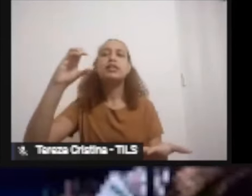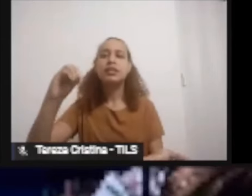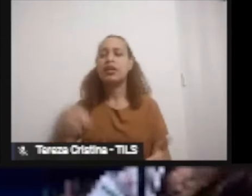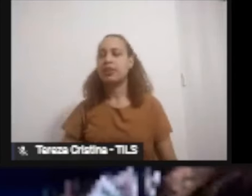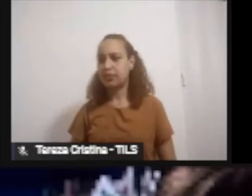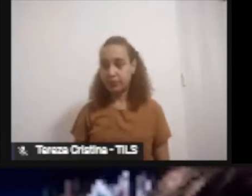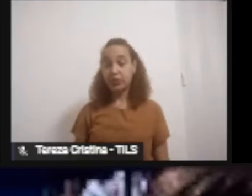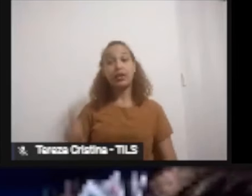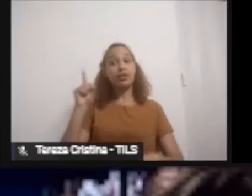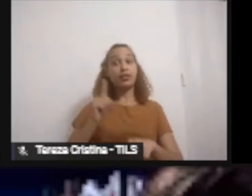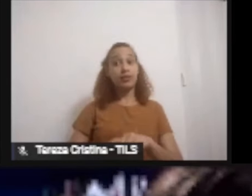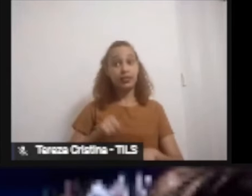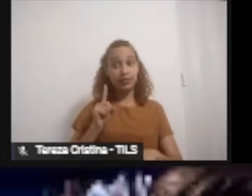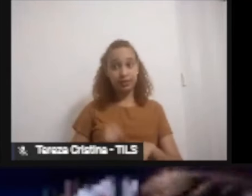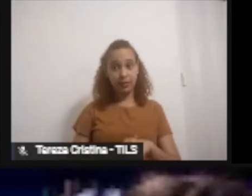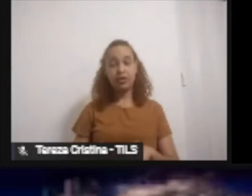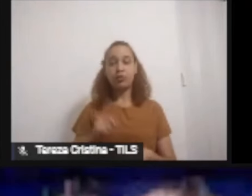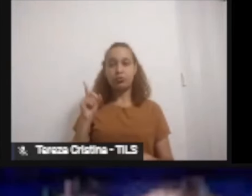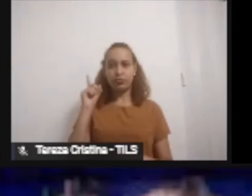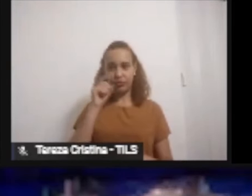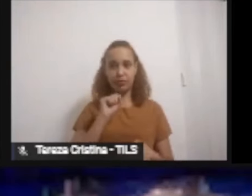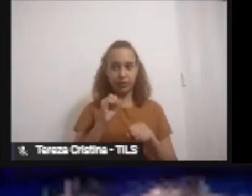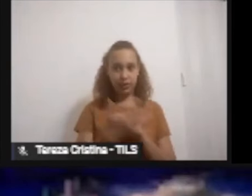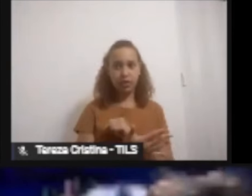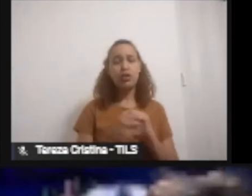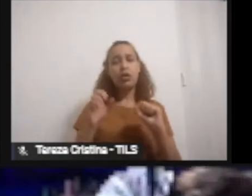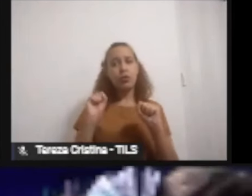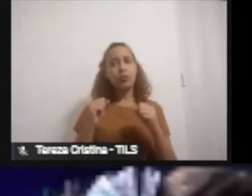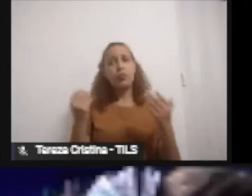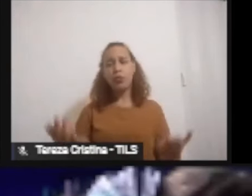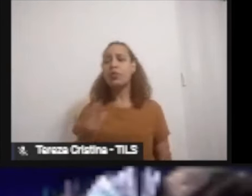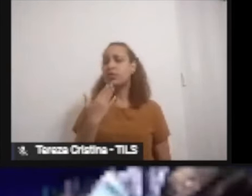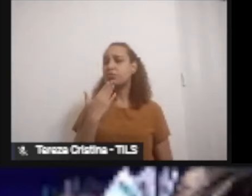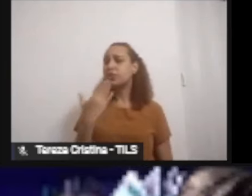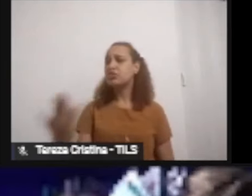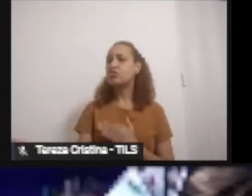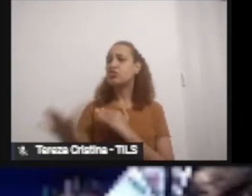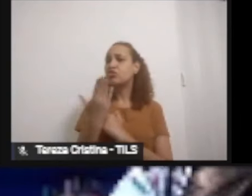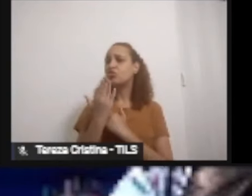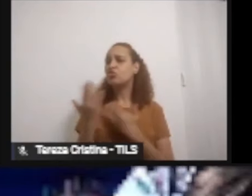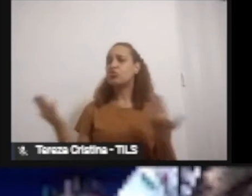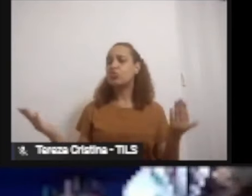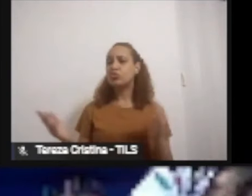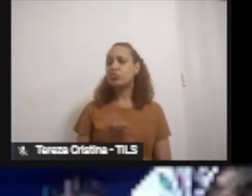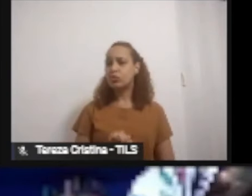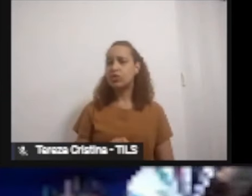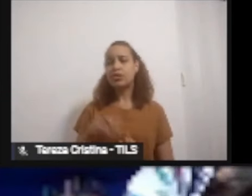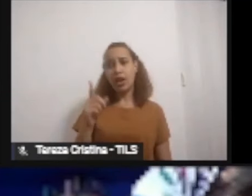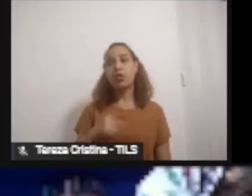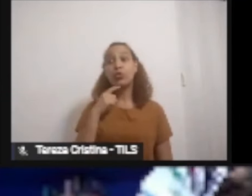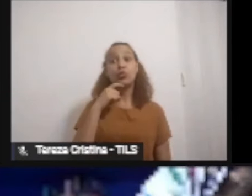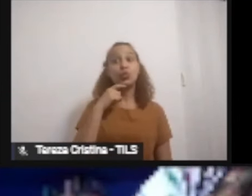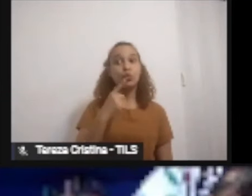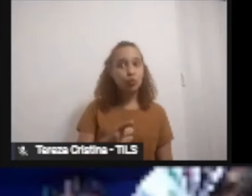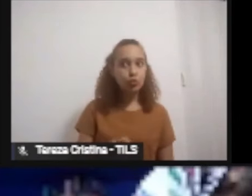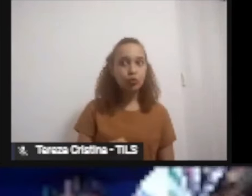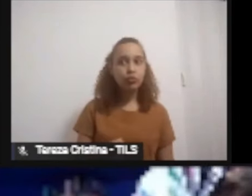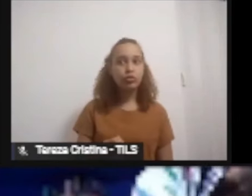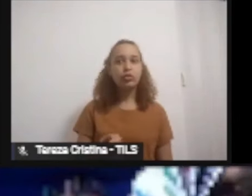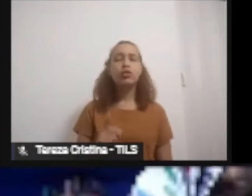pandêmicos. No Conselho Tutelar, você pode conversar, gente. Está na dúvida, você não precisa, não é obrigado a denunciar só porque